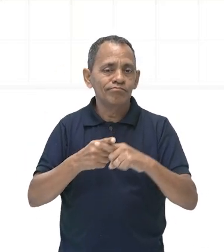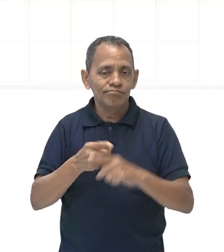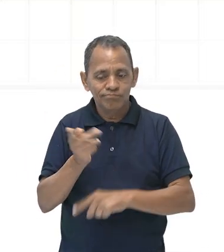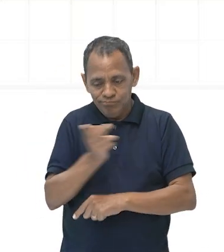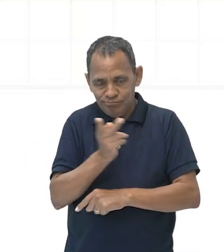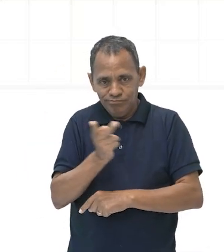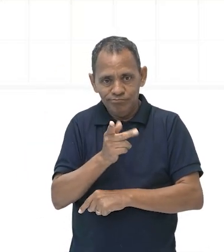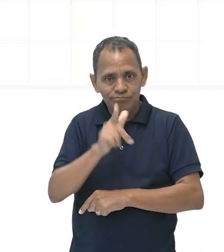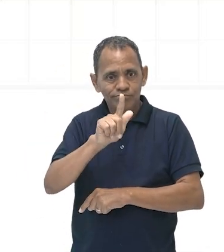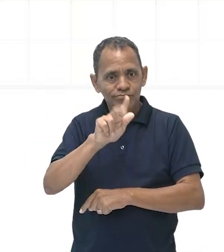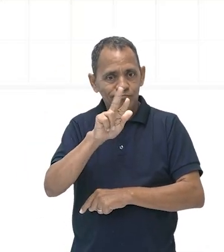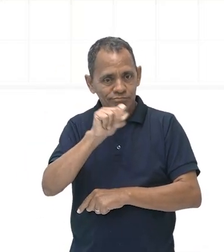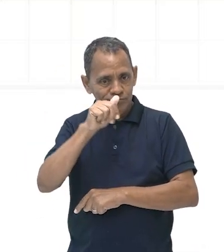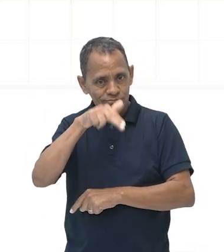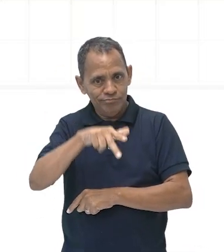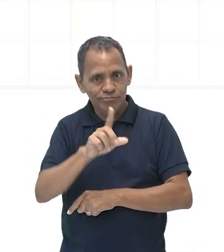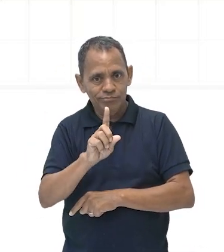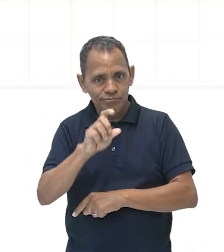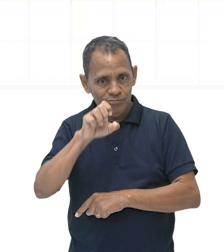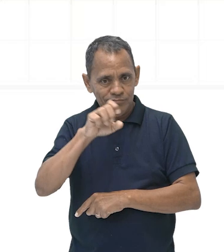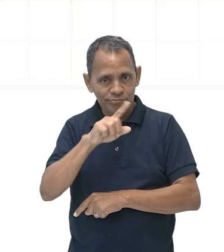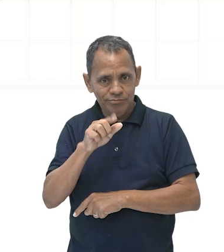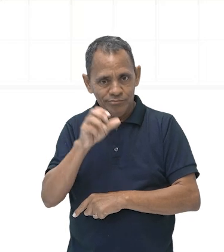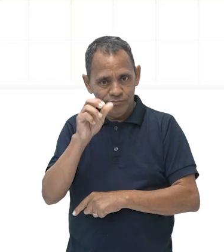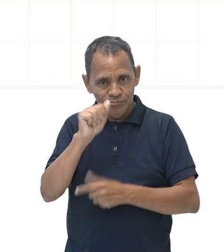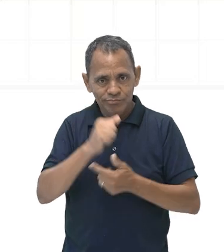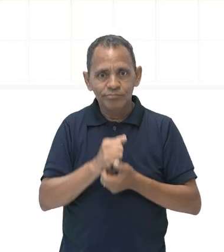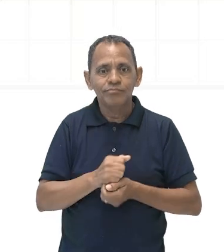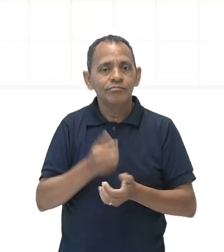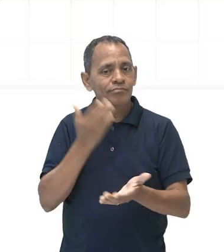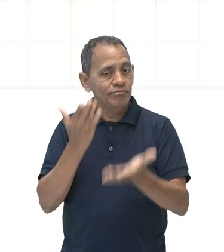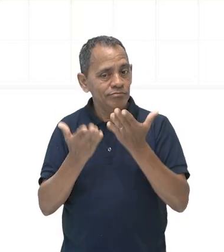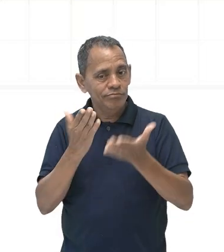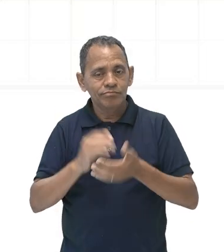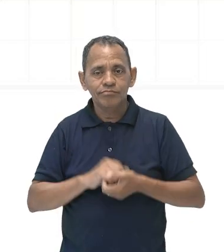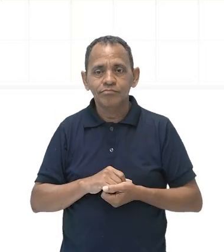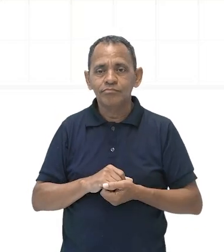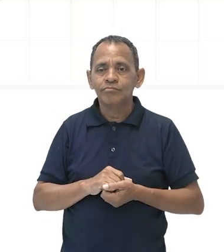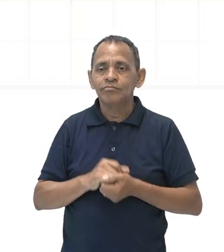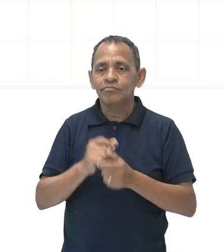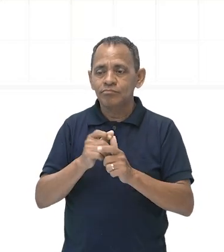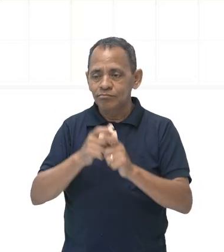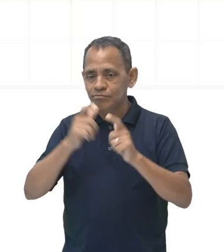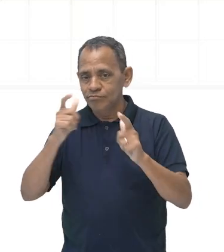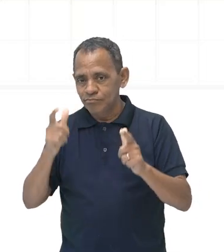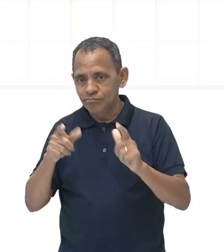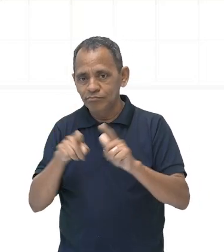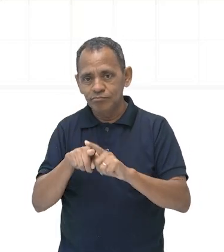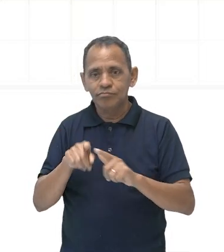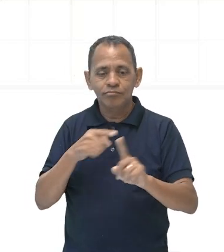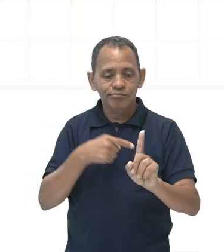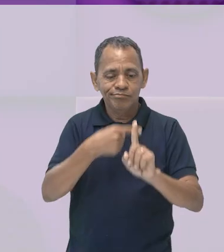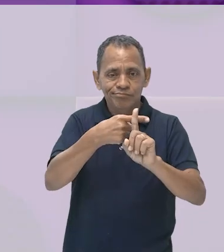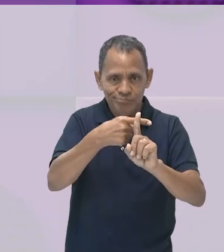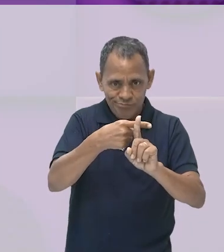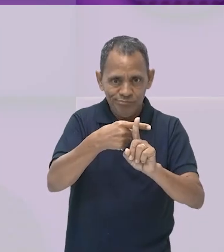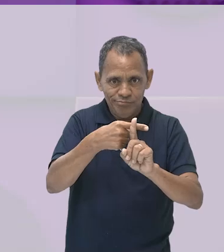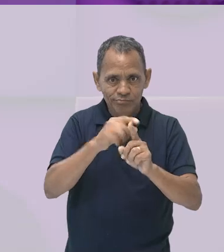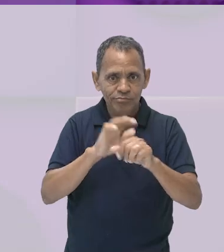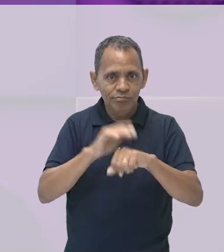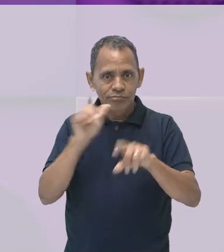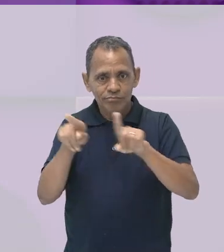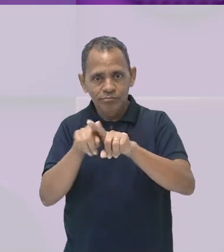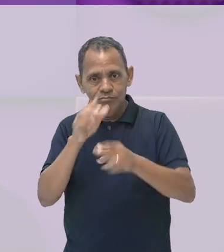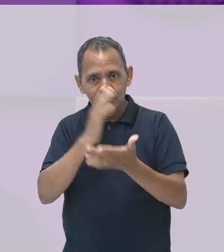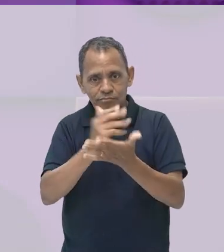diretamente proporcionais. Se o tempo aumenta, dá para fazer mais bolos. Se o tempo diminui, dá para fazer menos bolos. Certo? Então,